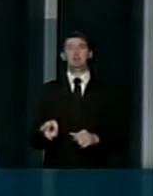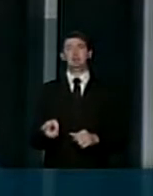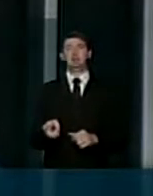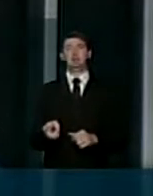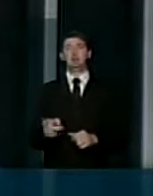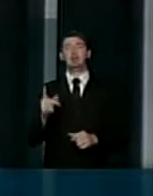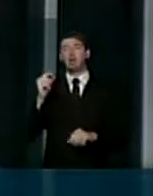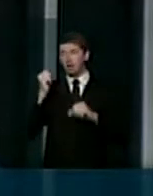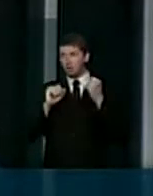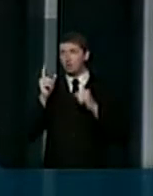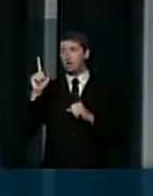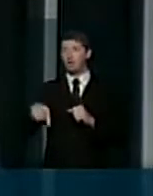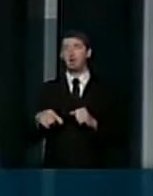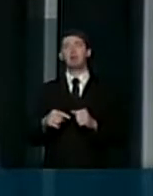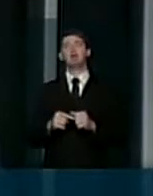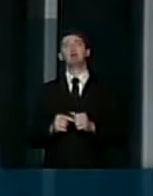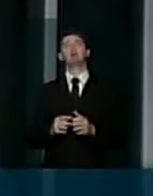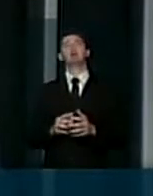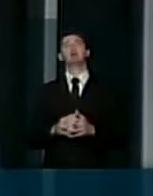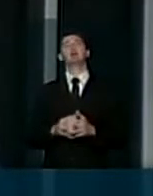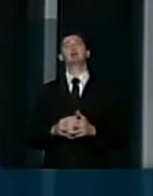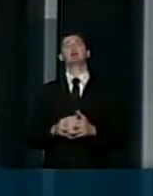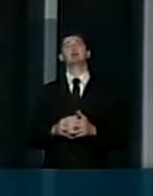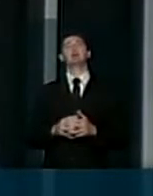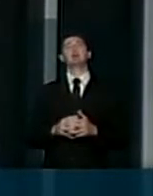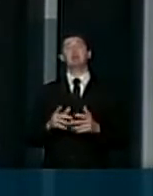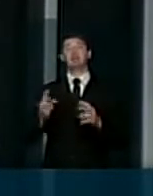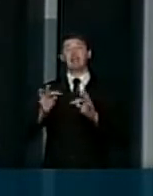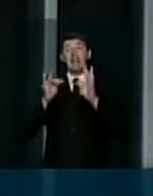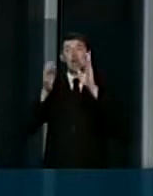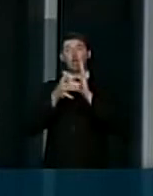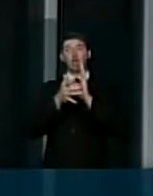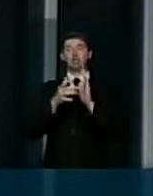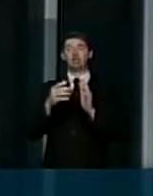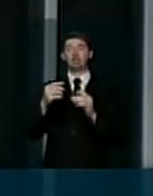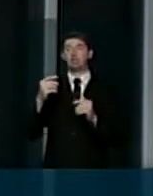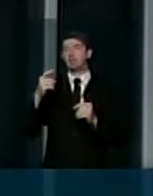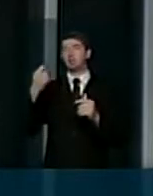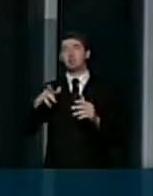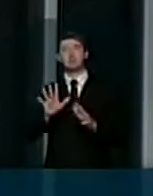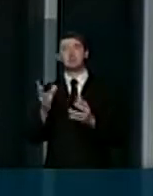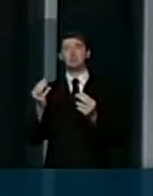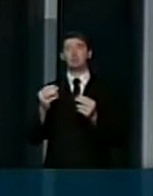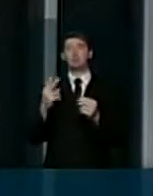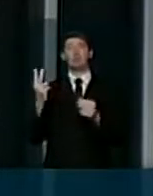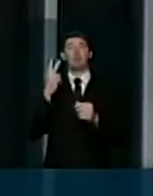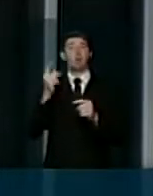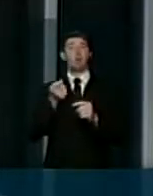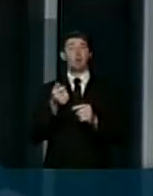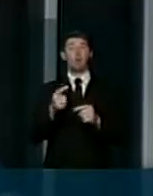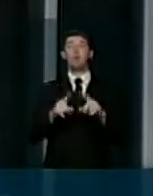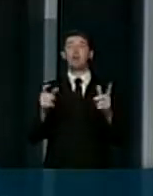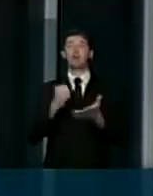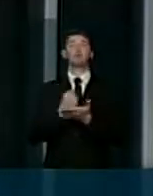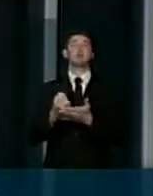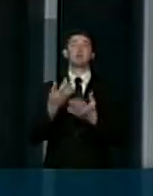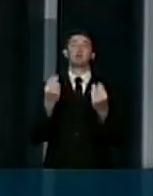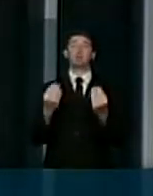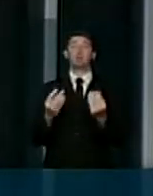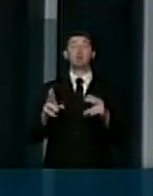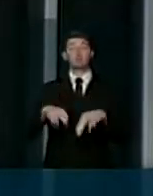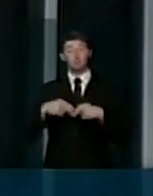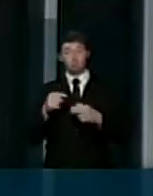que emprega muita gente, de baixa tecnologia, que agrega pouco valor, mas que gera muito emprego.